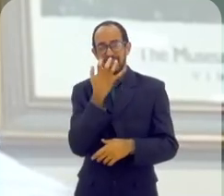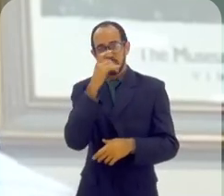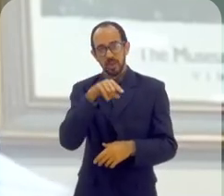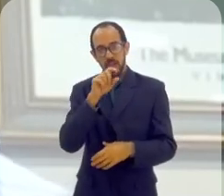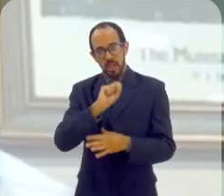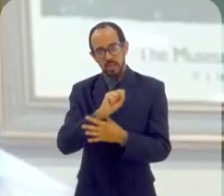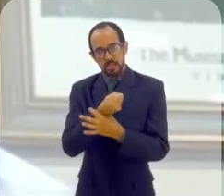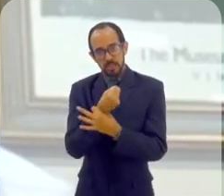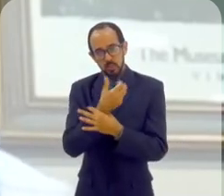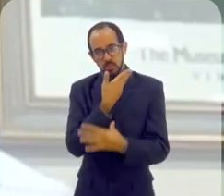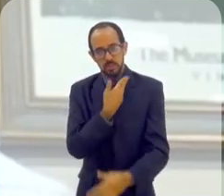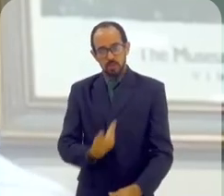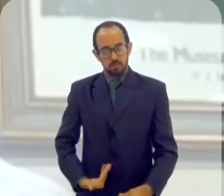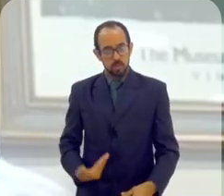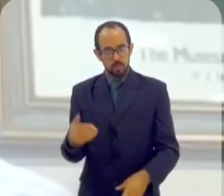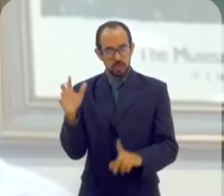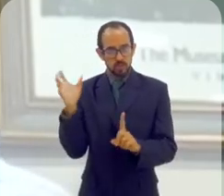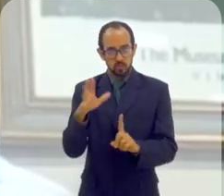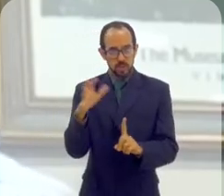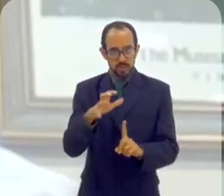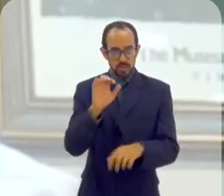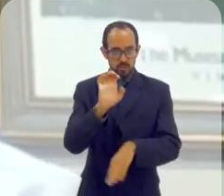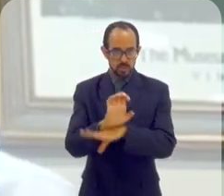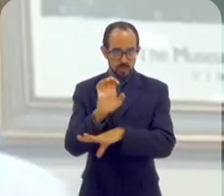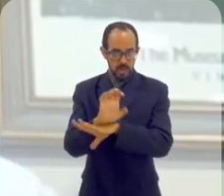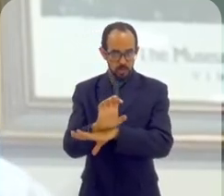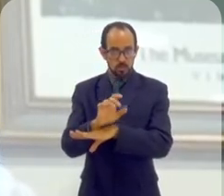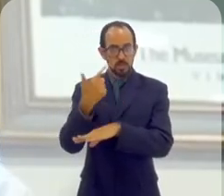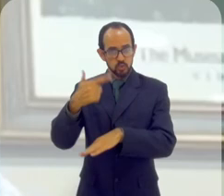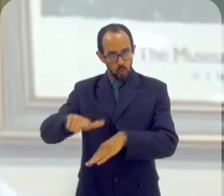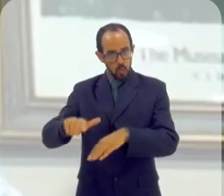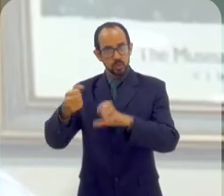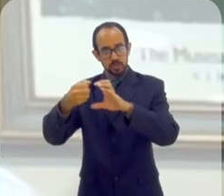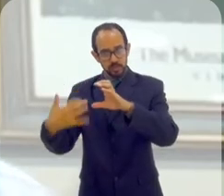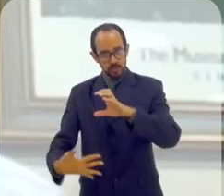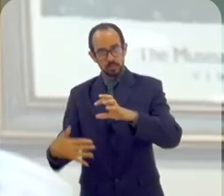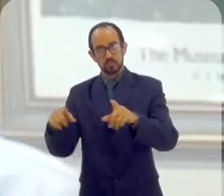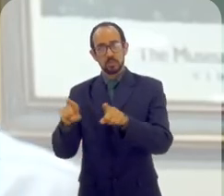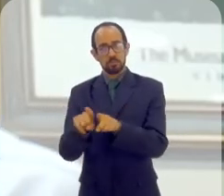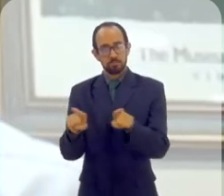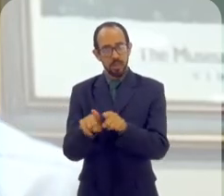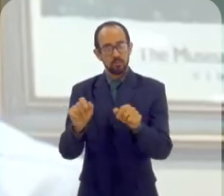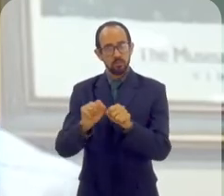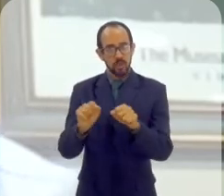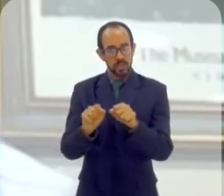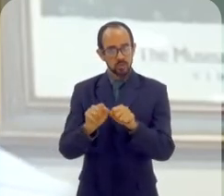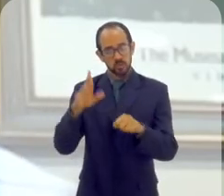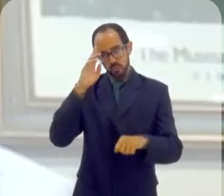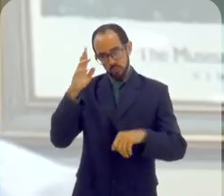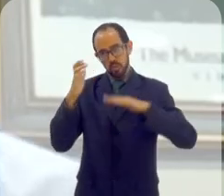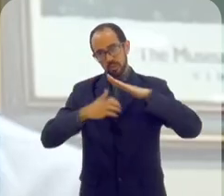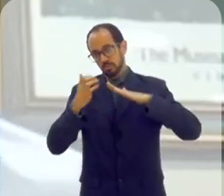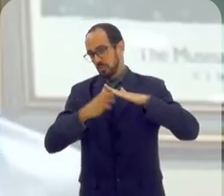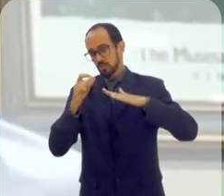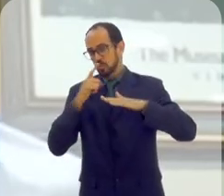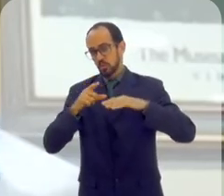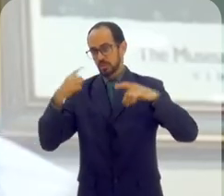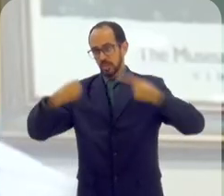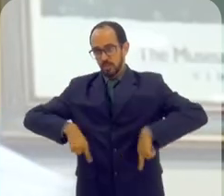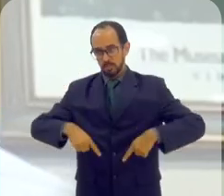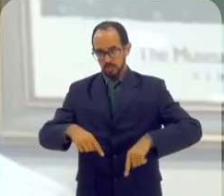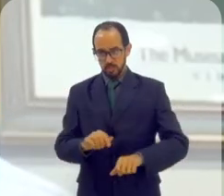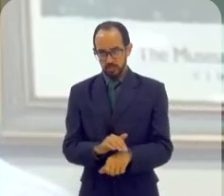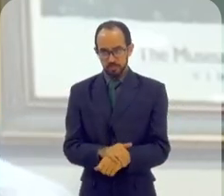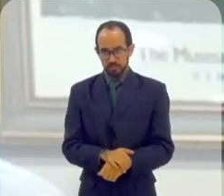pública que realmente afeta muito o nosso estado mas nós ainda tínhamos outros componentes e fazer com que esse Industrial não conseguisse